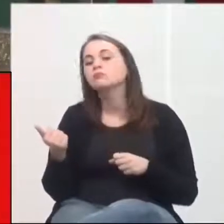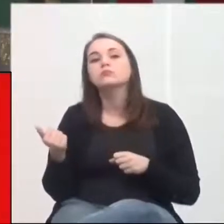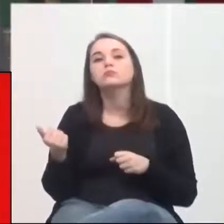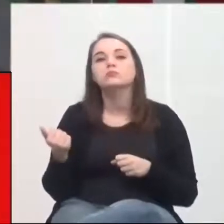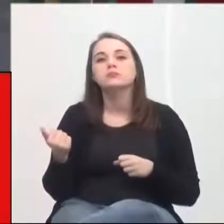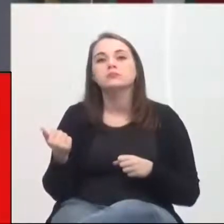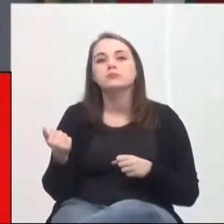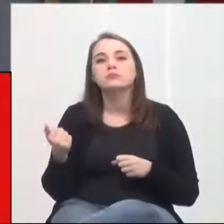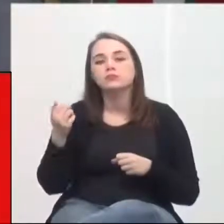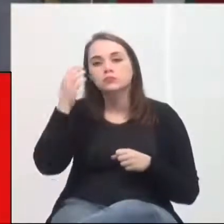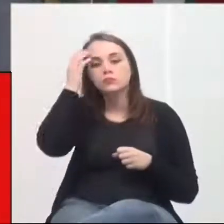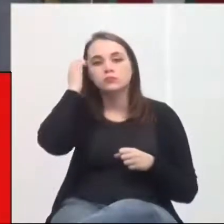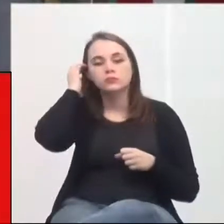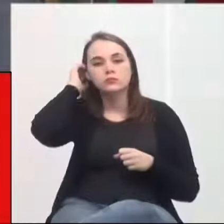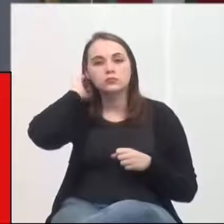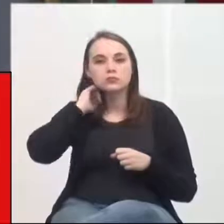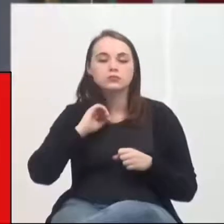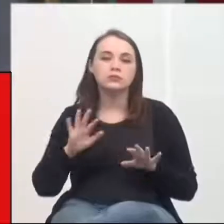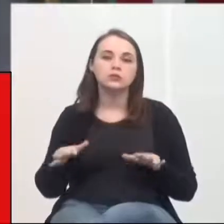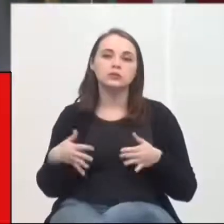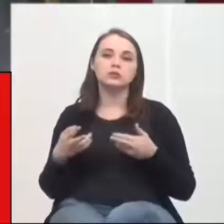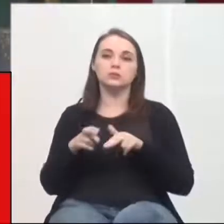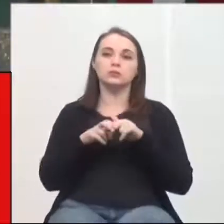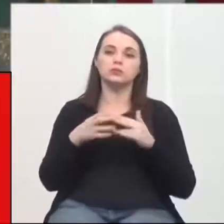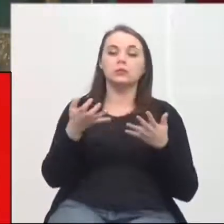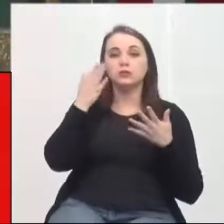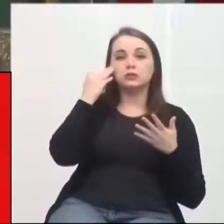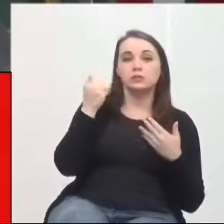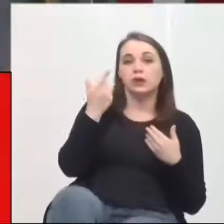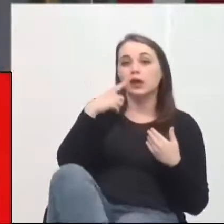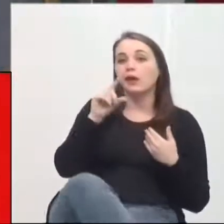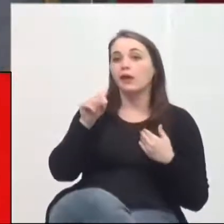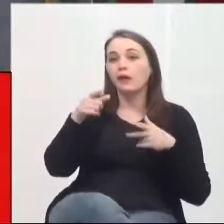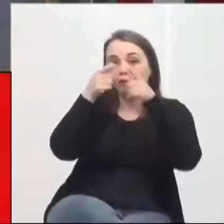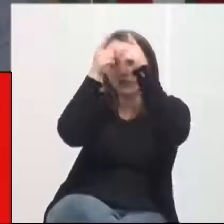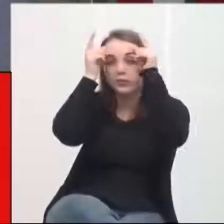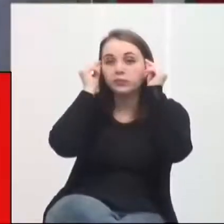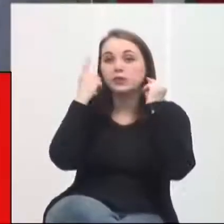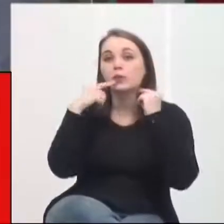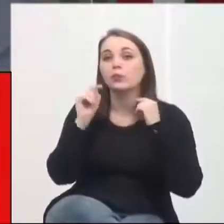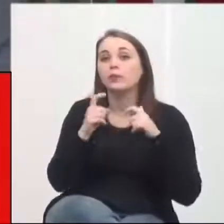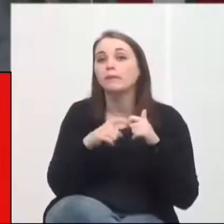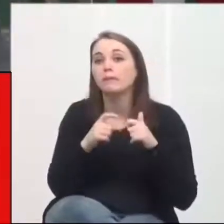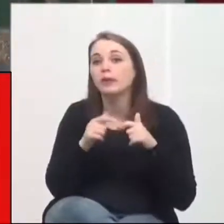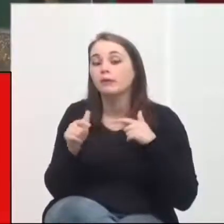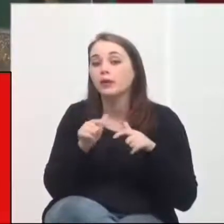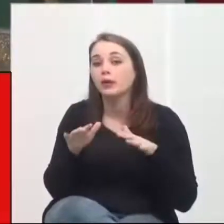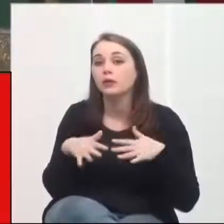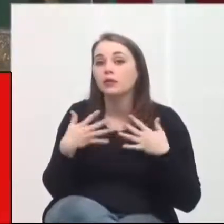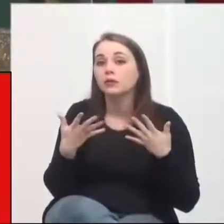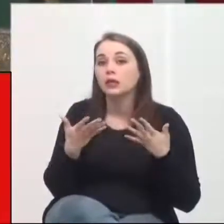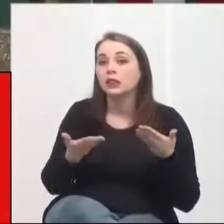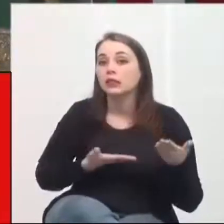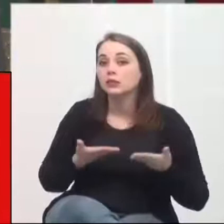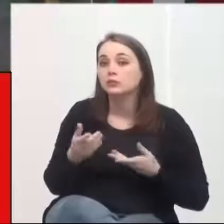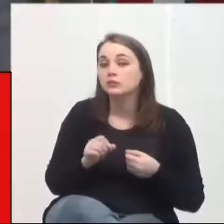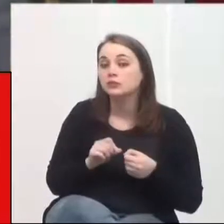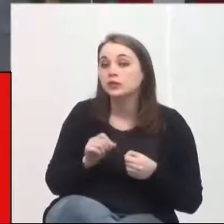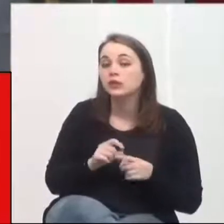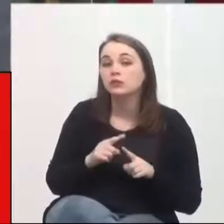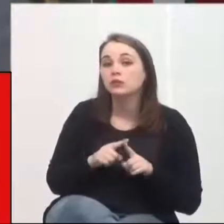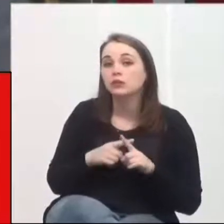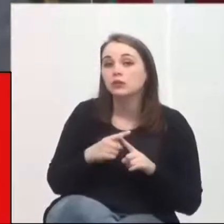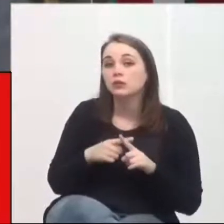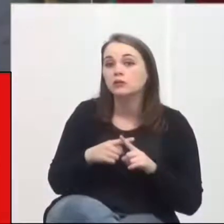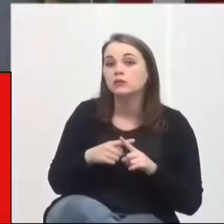9 de agosto de 2021, é isso, né? E, então, por conta disso, eu preciso saber quem eram os enfermeiros do dia, quem eram os médicos que estavam atuando, enfim, os atendimentos que foram realizados e quem,